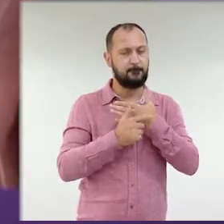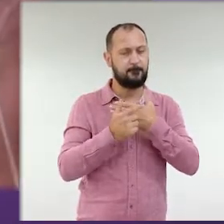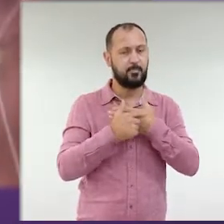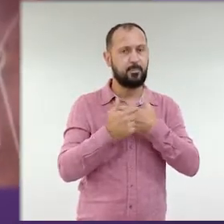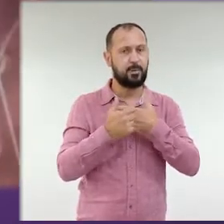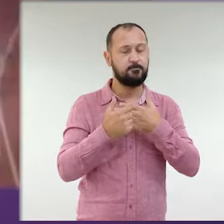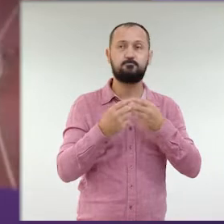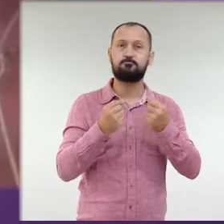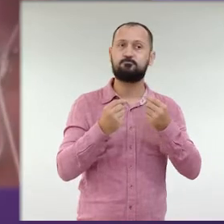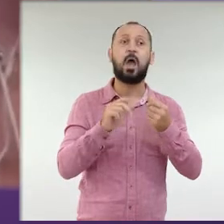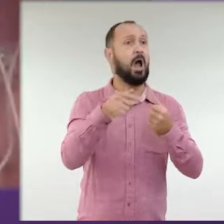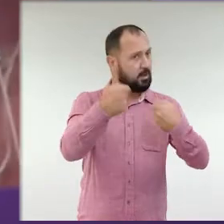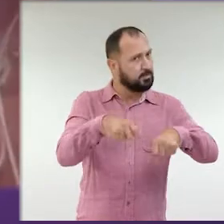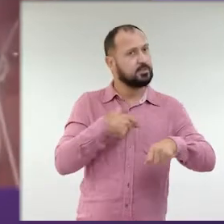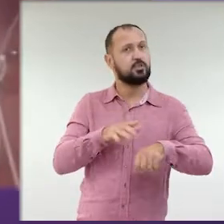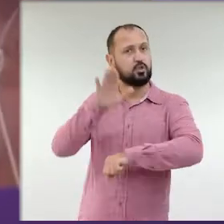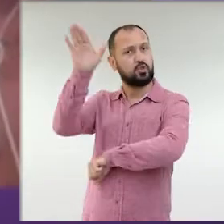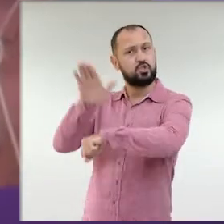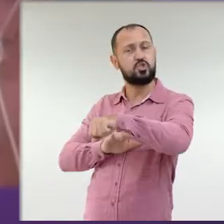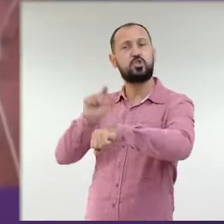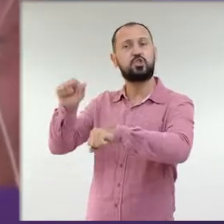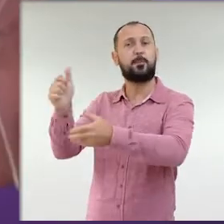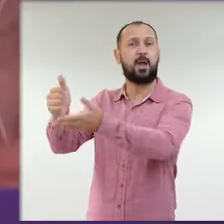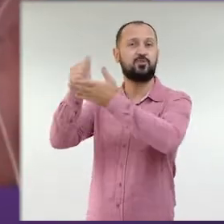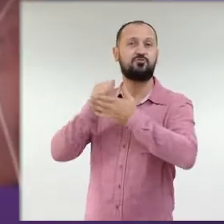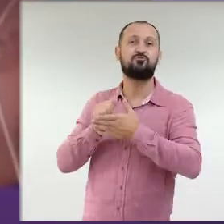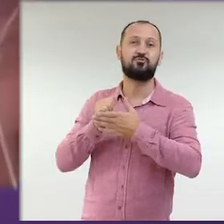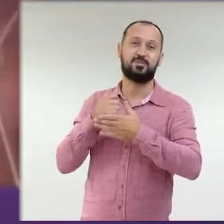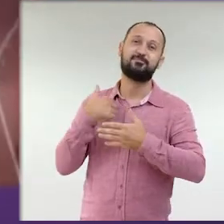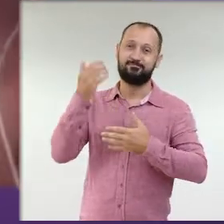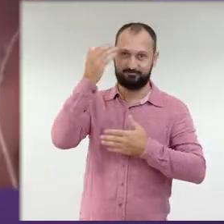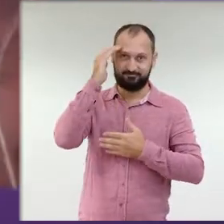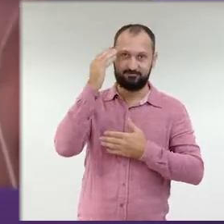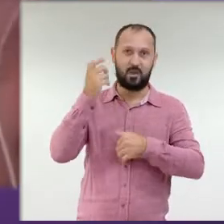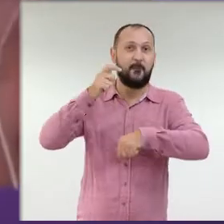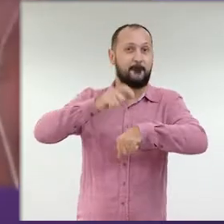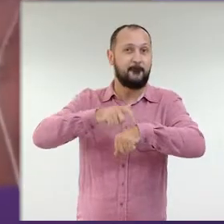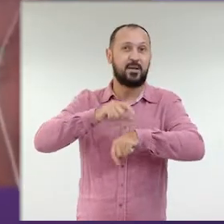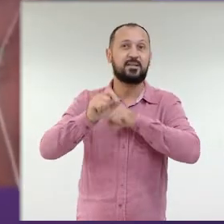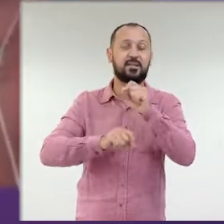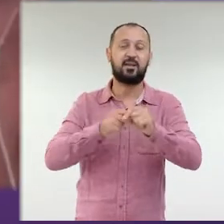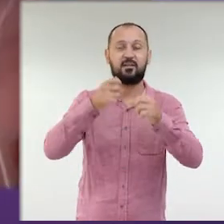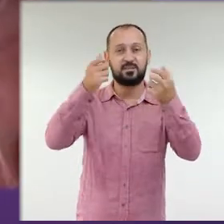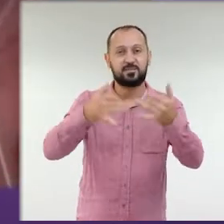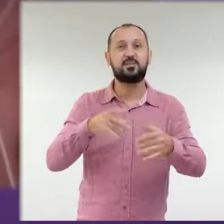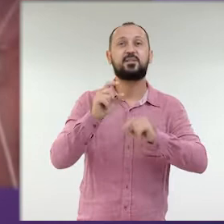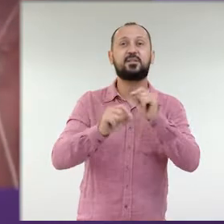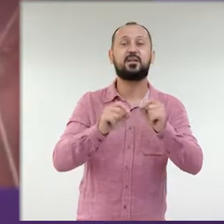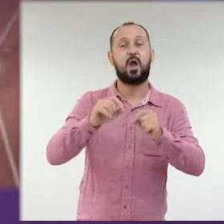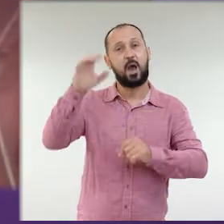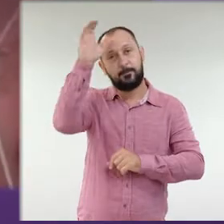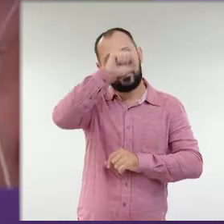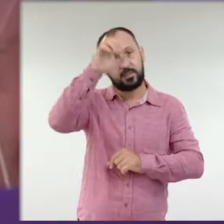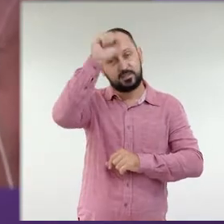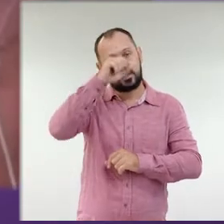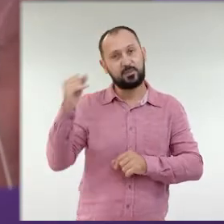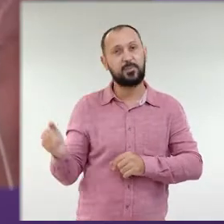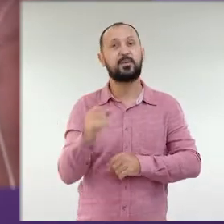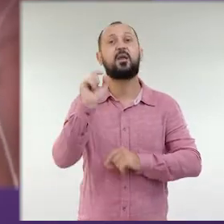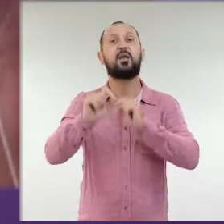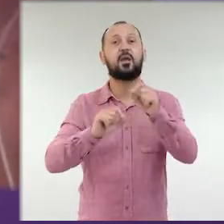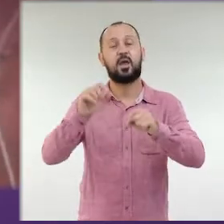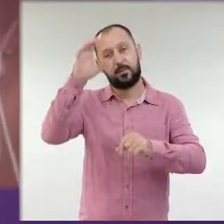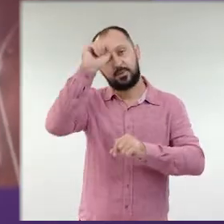papel, começam a pedir ajuda, como acontece. Então, neste momento, eu falo que o grande aprendizado,